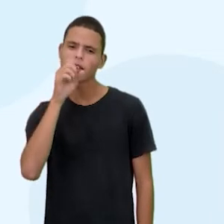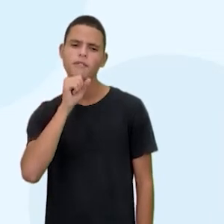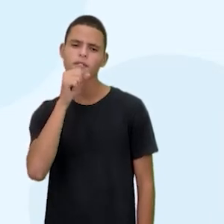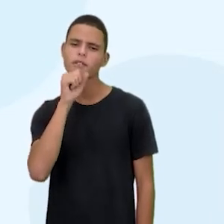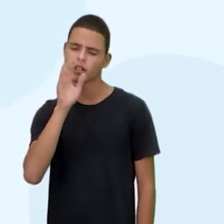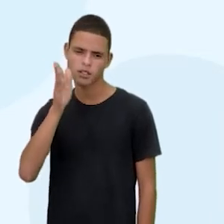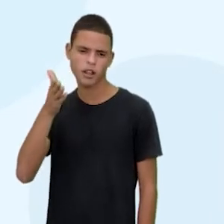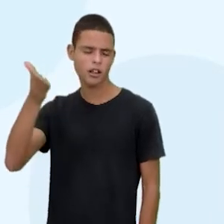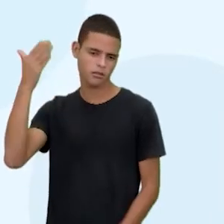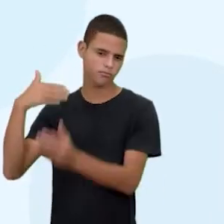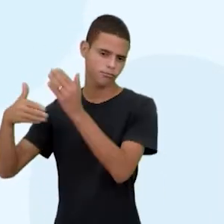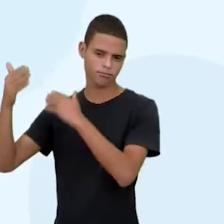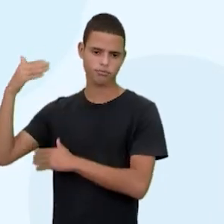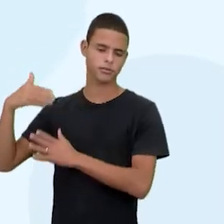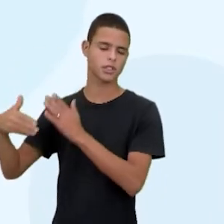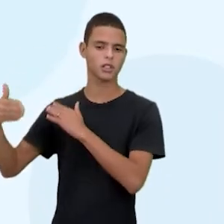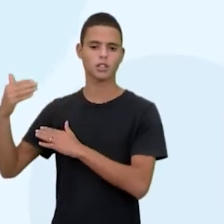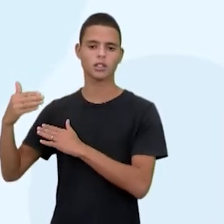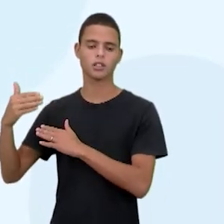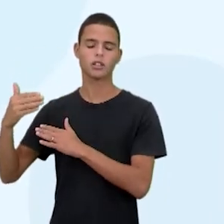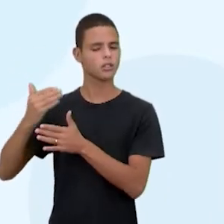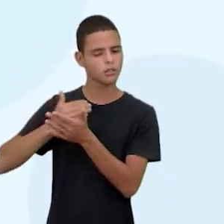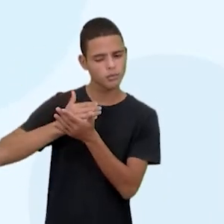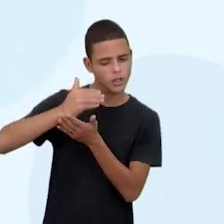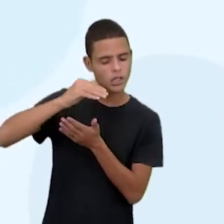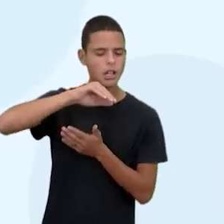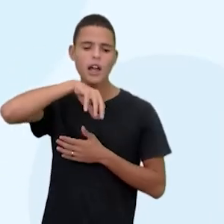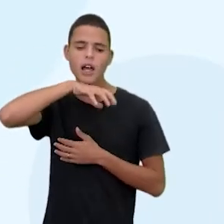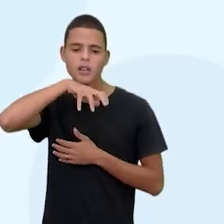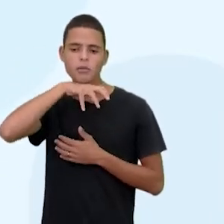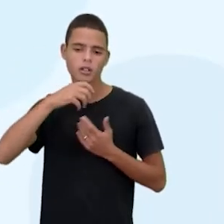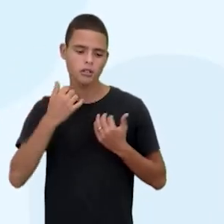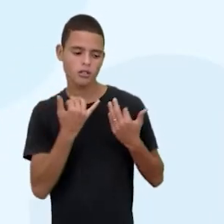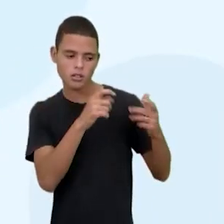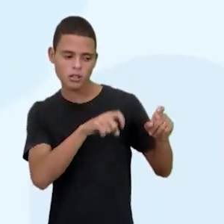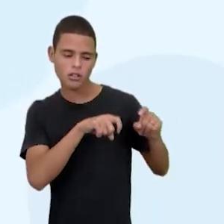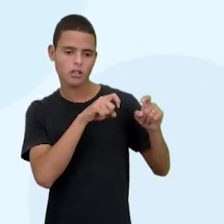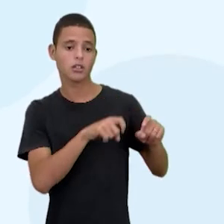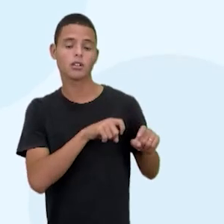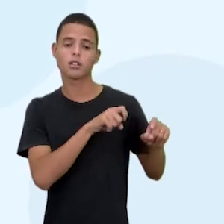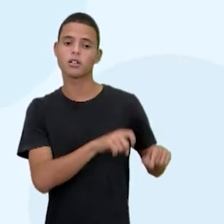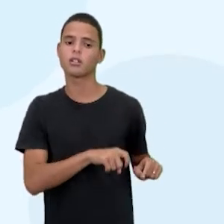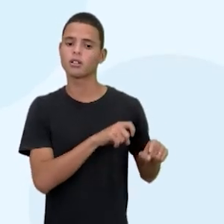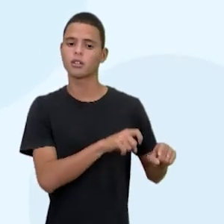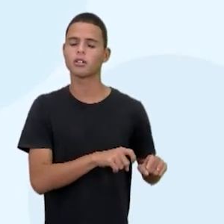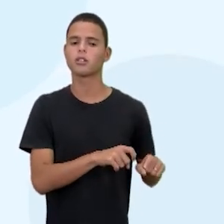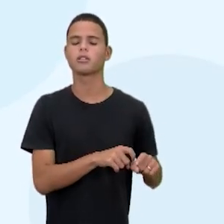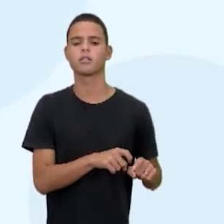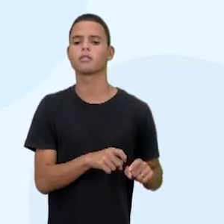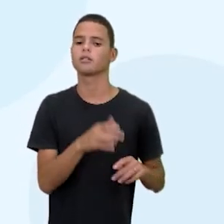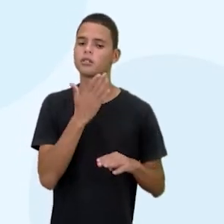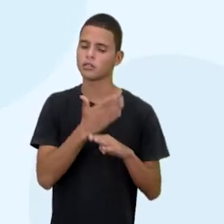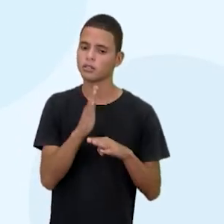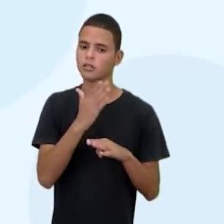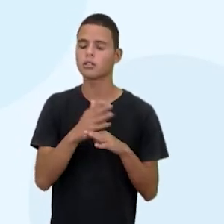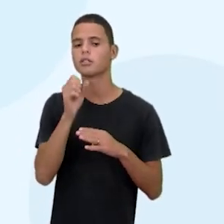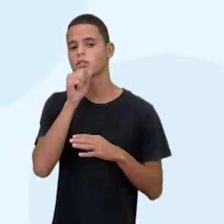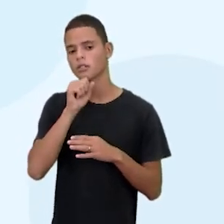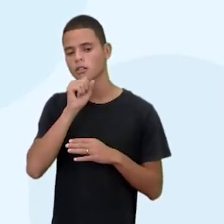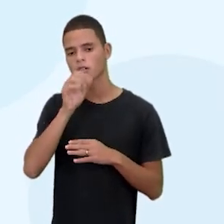eu vou me sedentarizar de fato, e isso é fundamental, porque se eu vou construir uma cidade, eu não vou usar